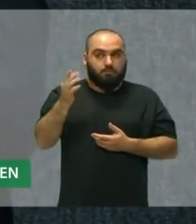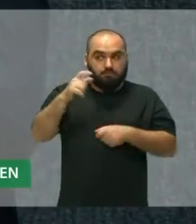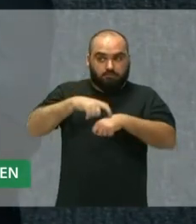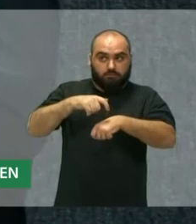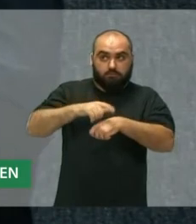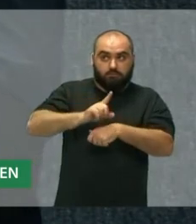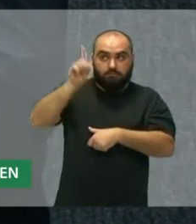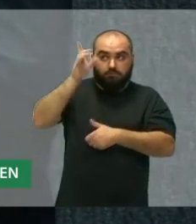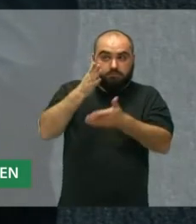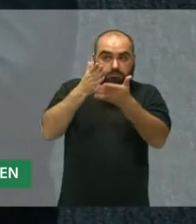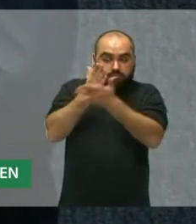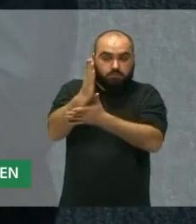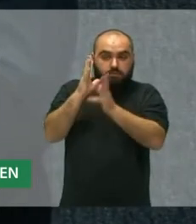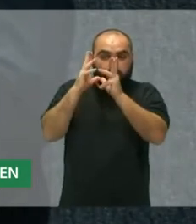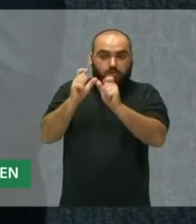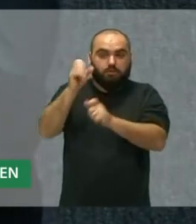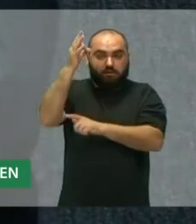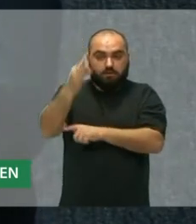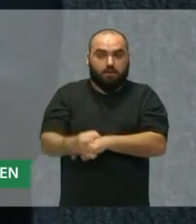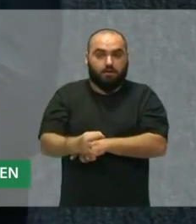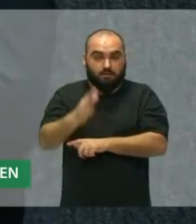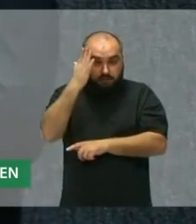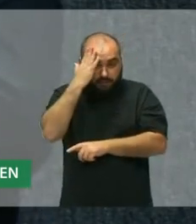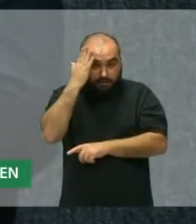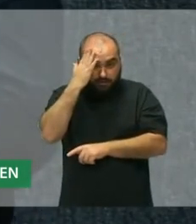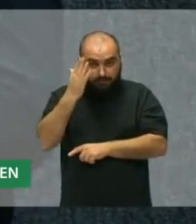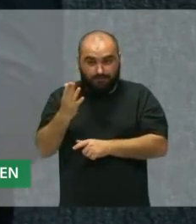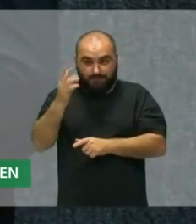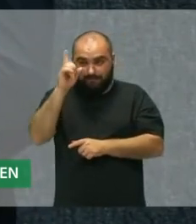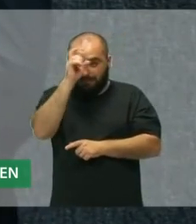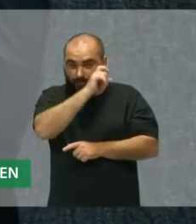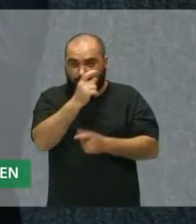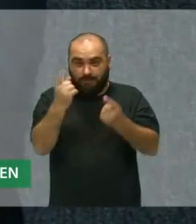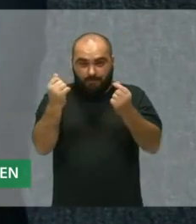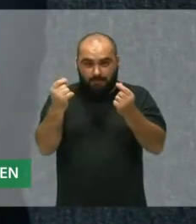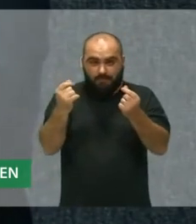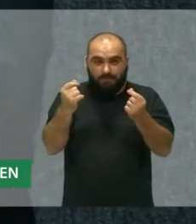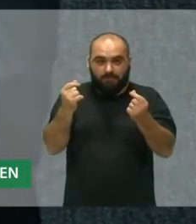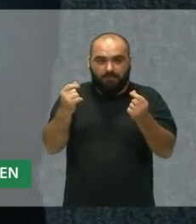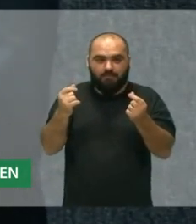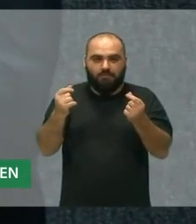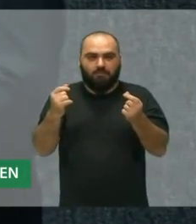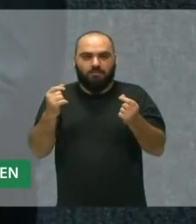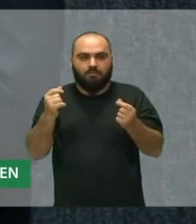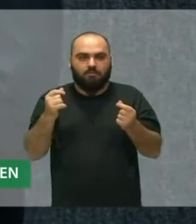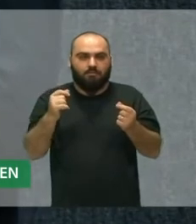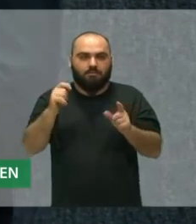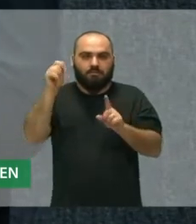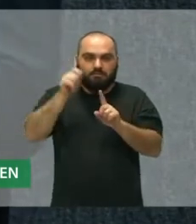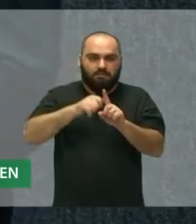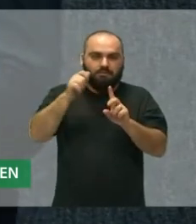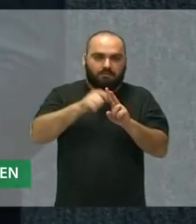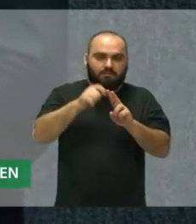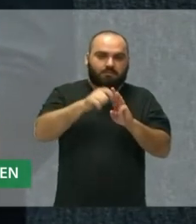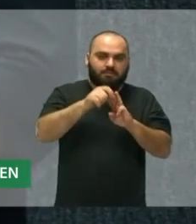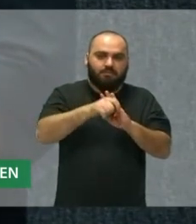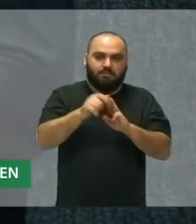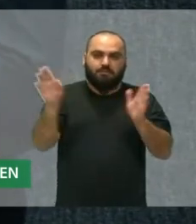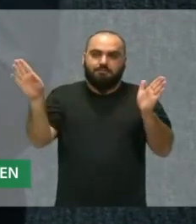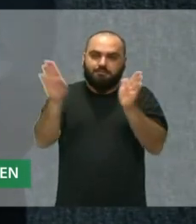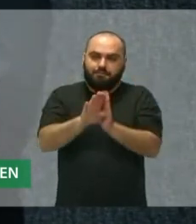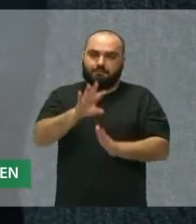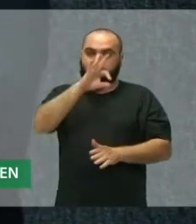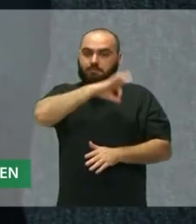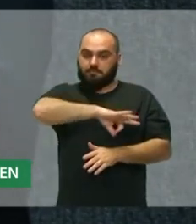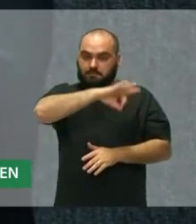tudo certinho, se já está com essa dificuldade de recursos, com esse déficit, né, todo mês, a hora que tiver que